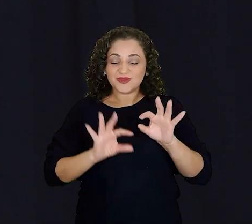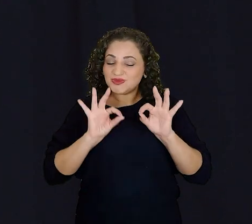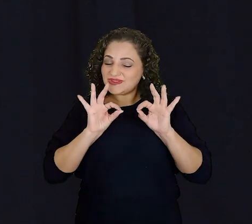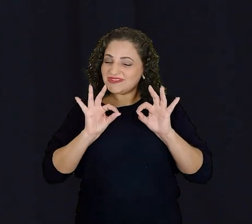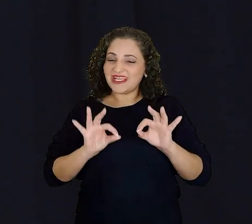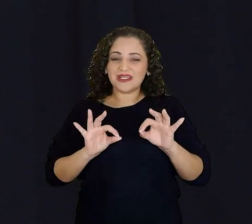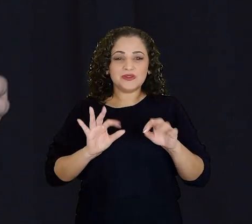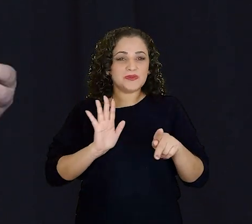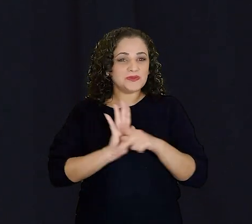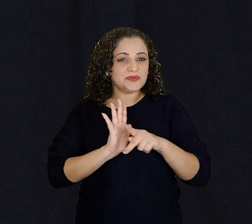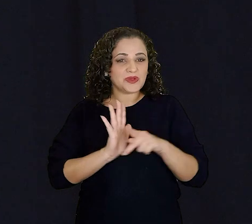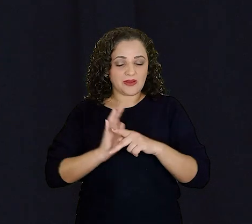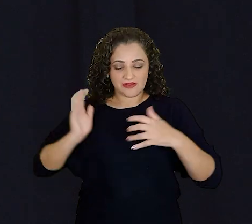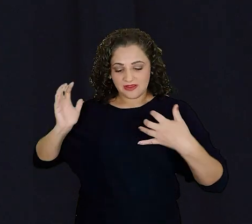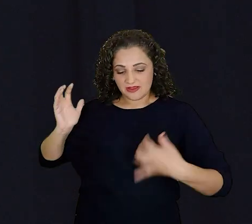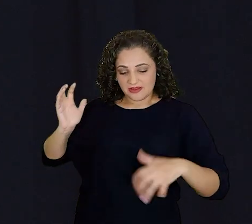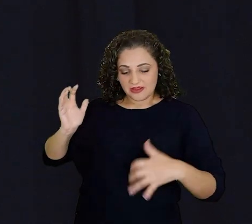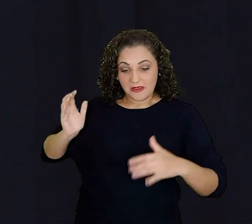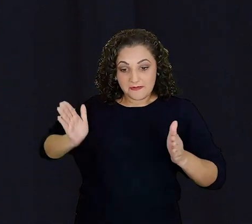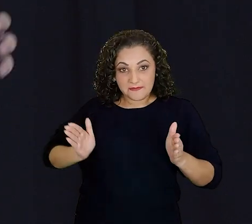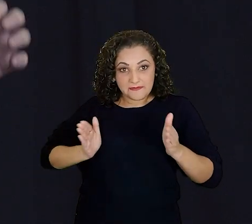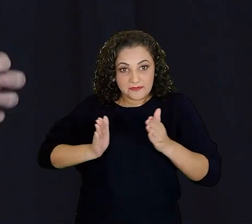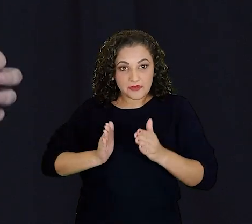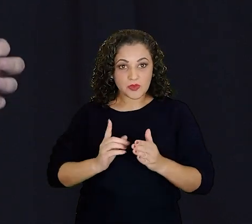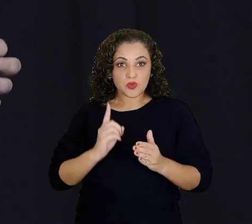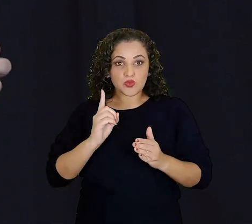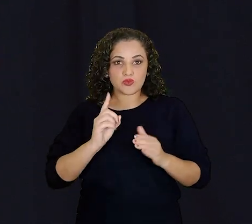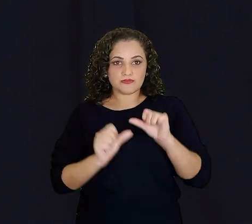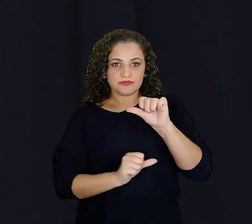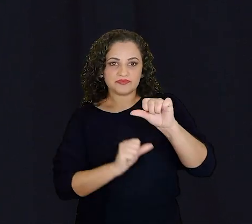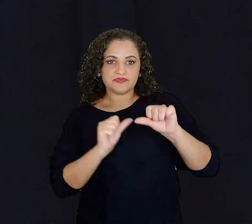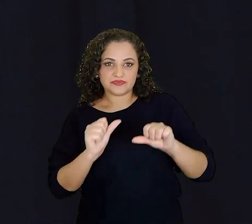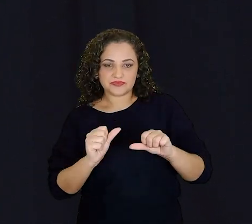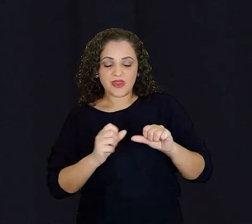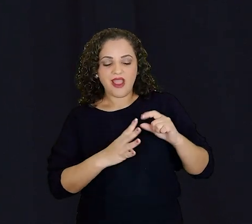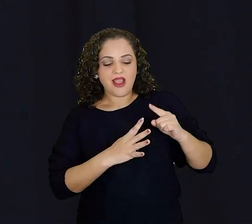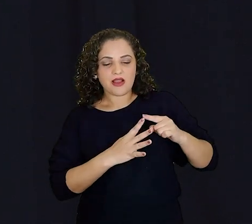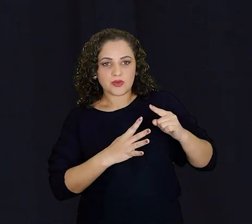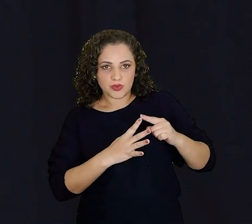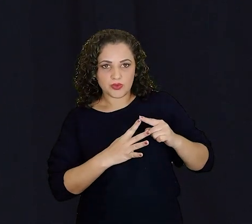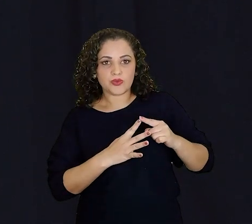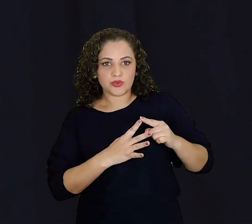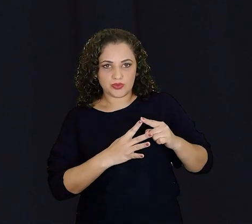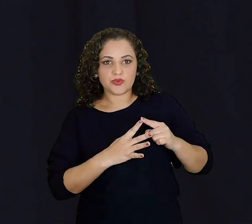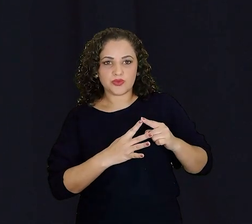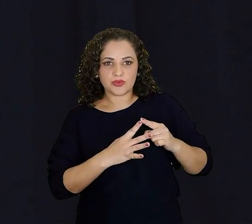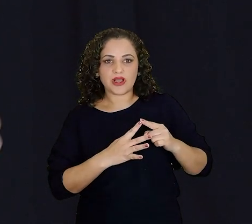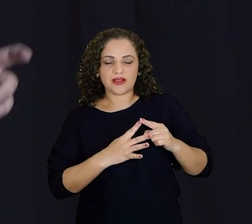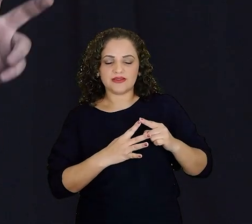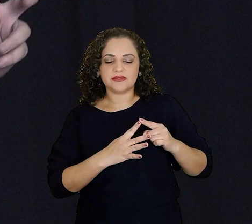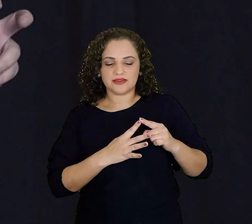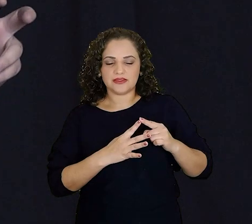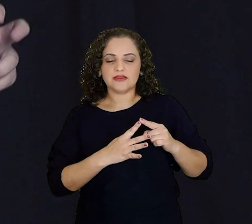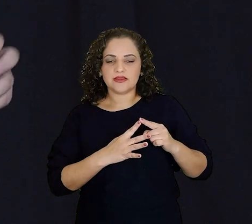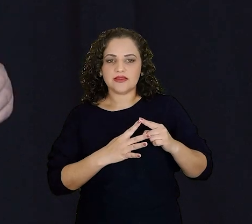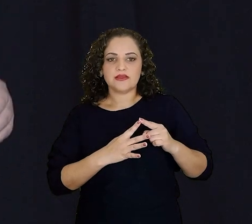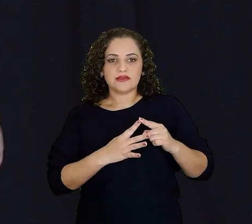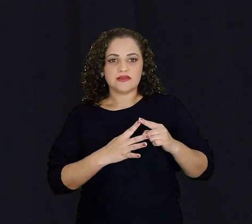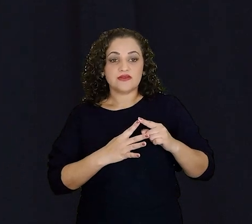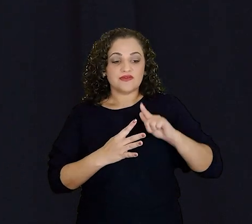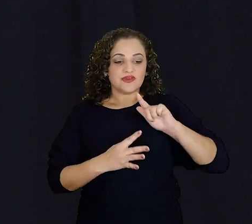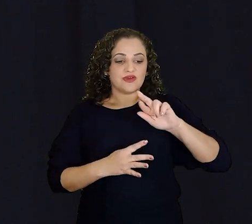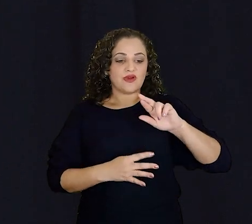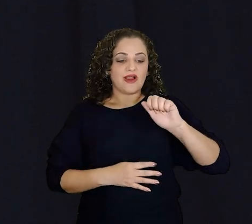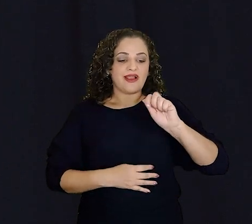Que é a afinação exata do ukulele. Só tem uma coisa que muda. A quarta corda do nosso